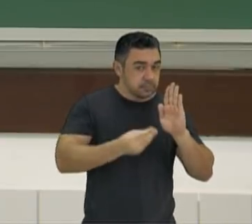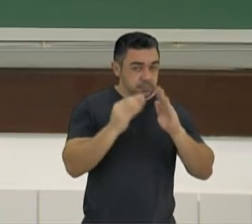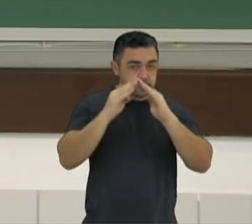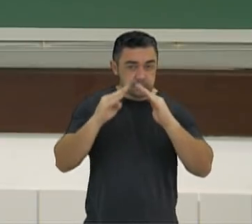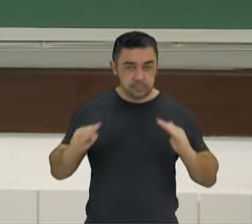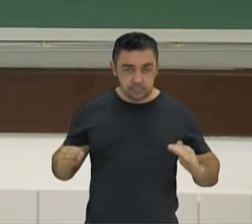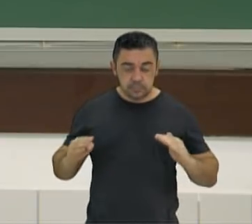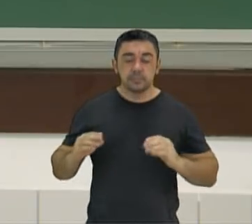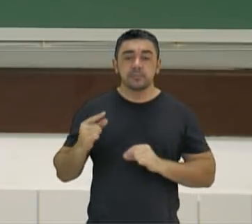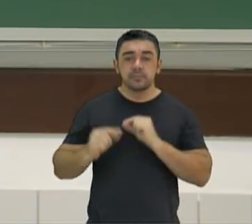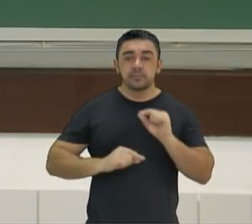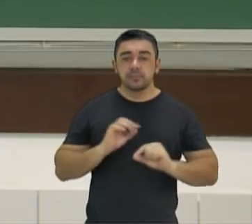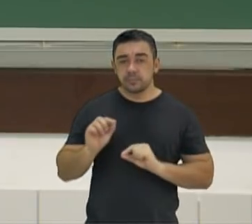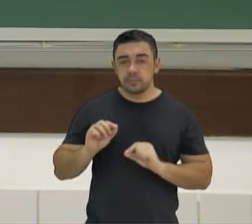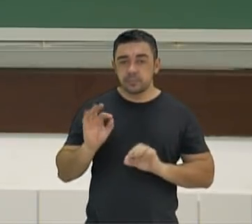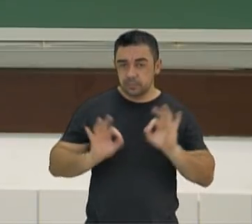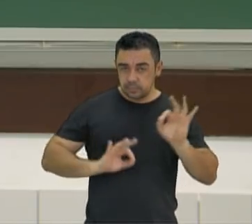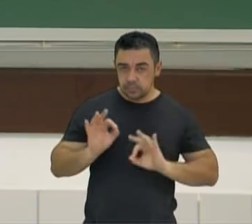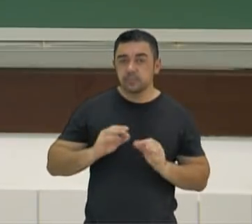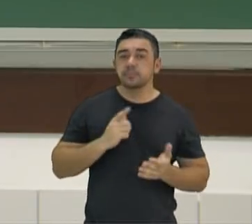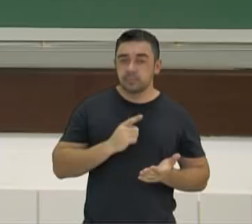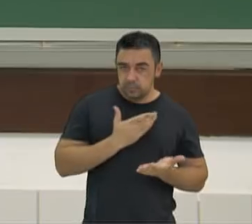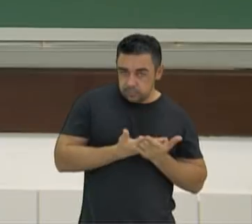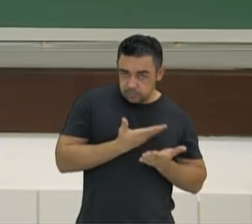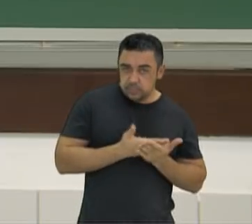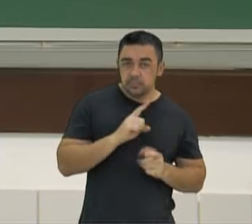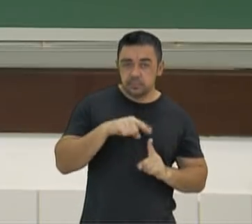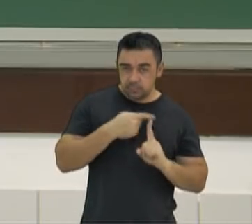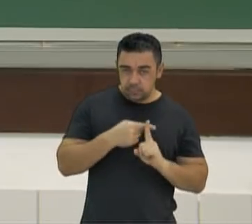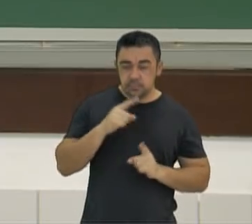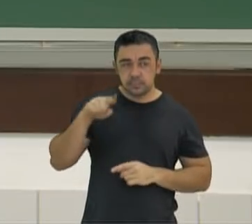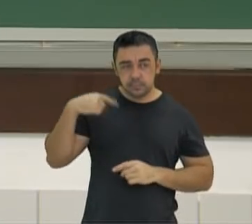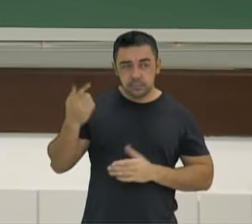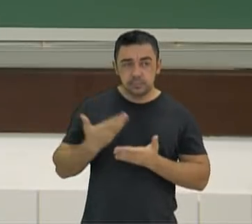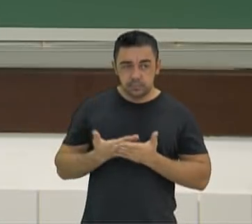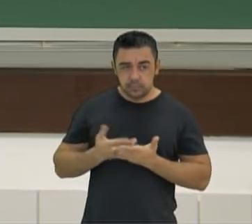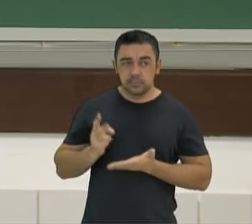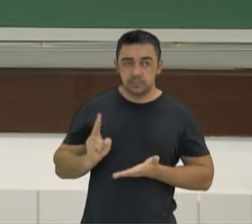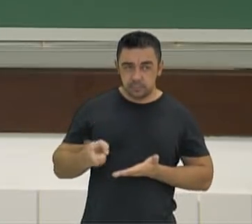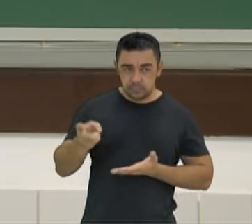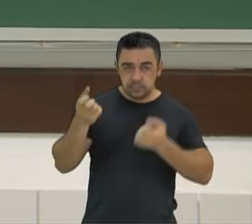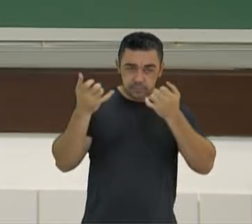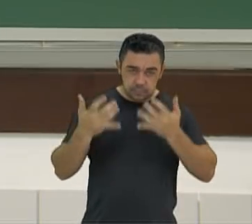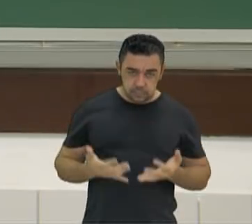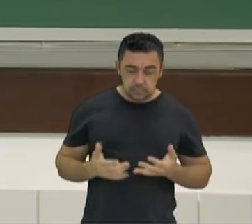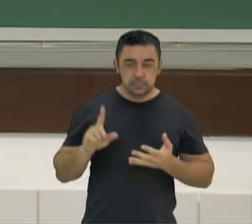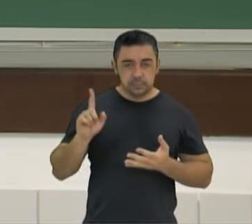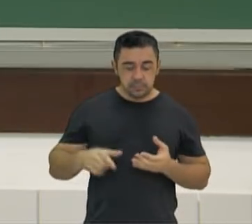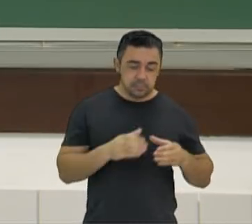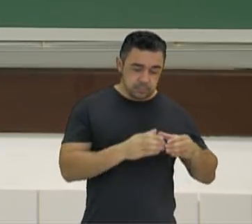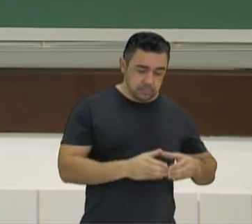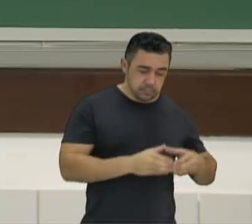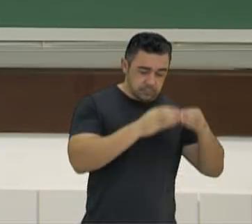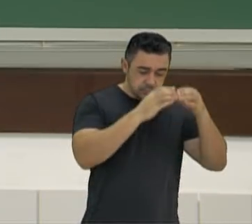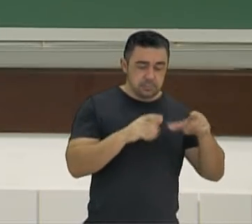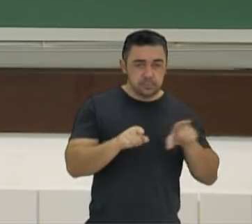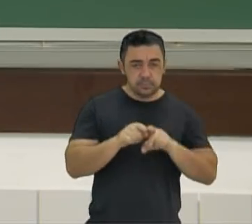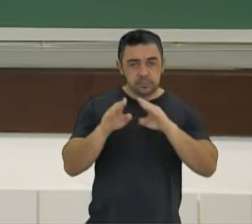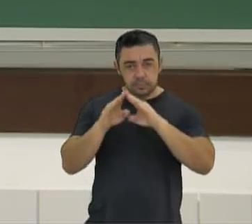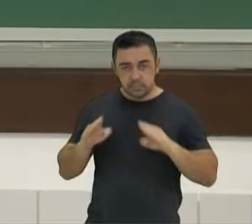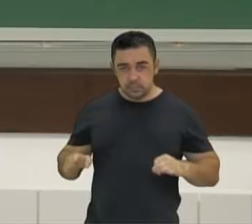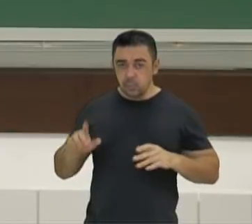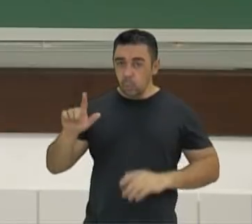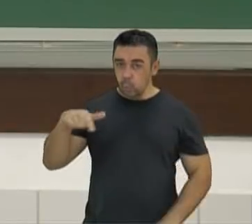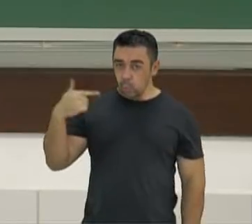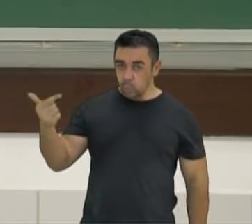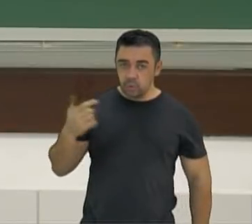porque a gente está preparando, vai vir mais aulas sobre isso, tá bom? As próximas aulas vão ser falados de prismas e de pirâmides, agora de um